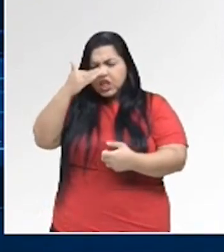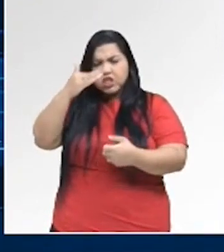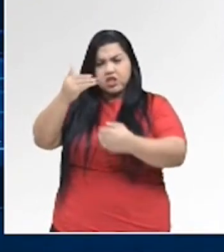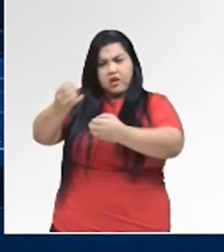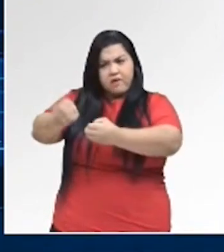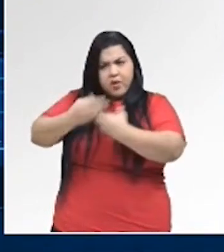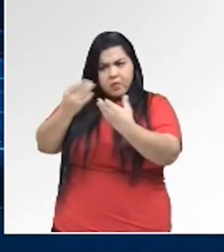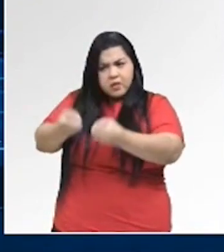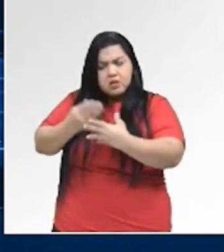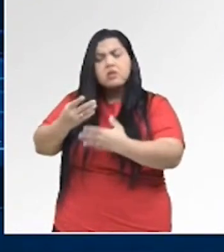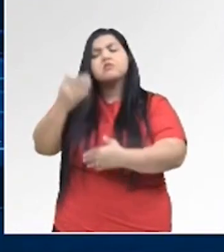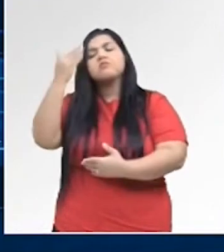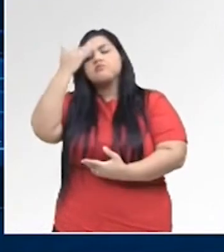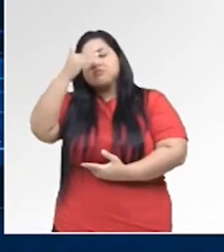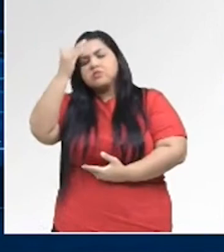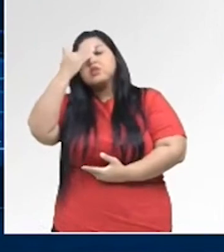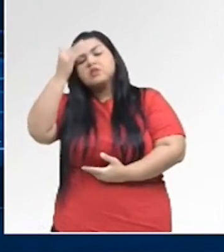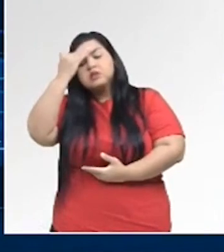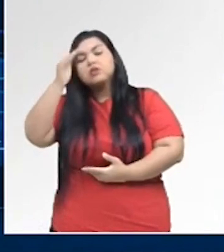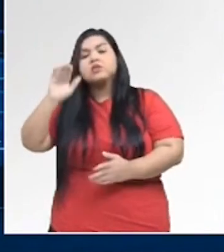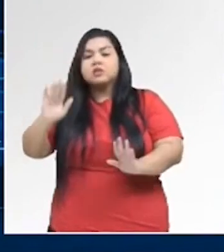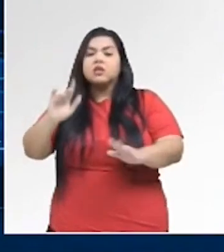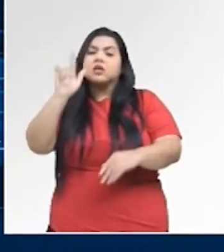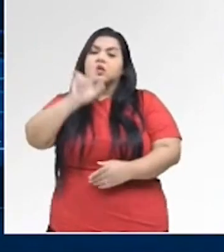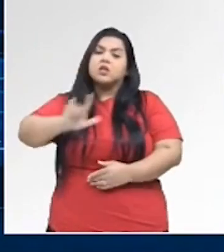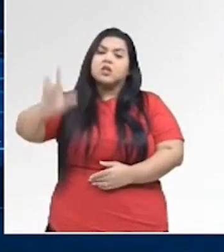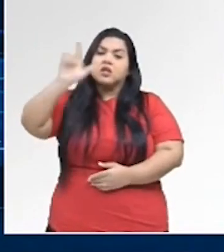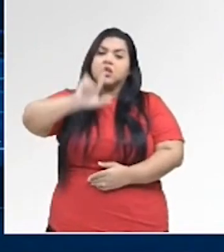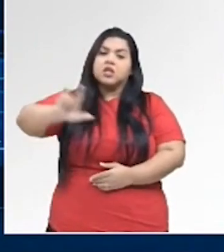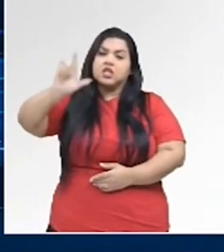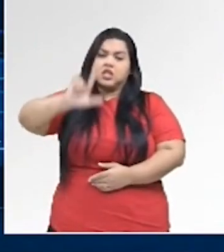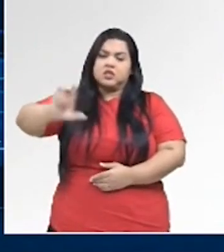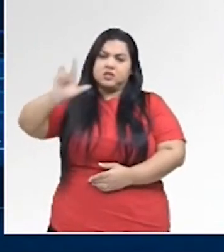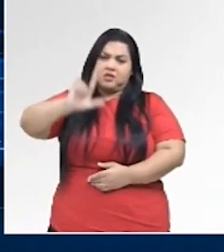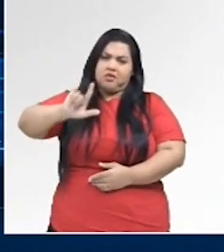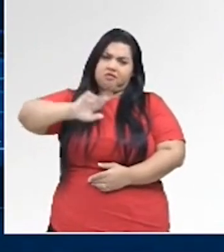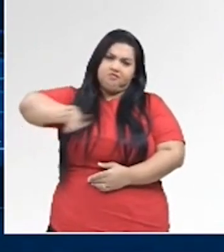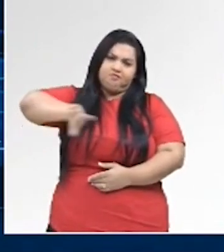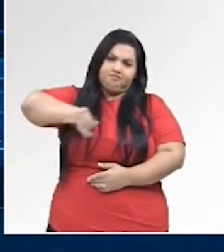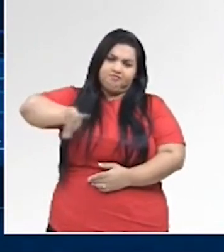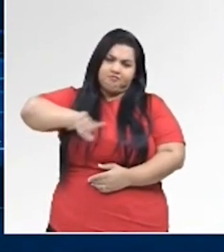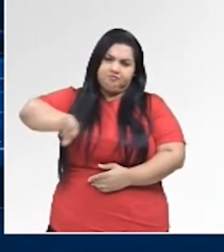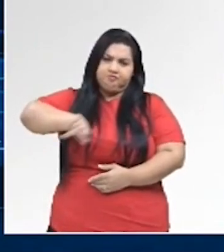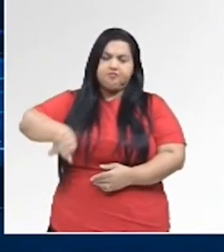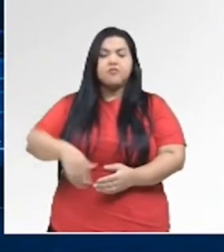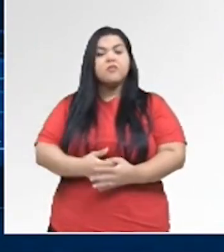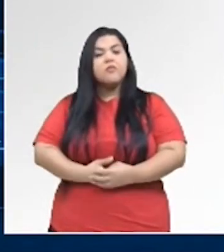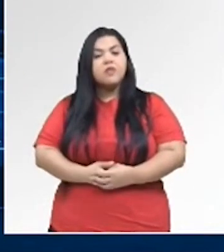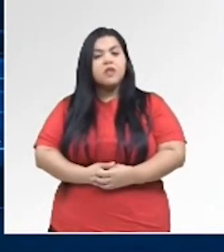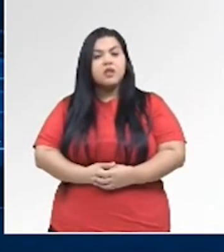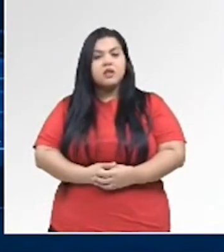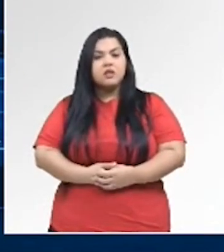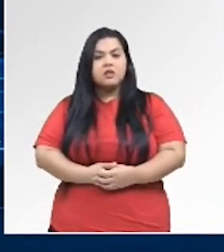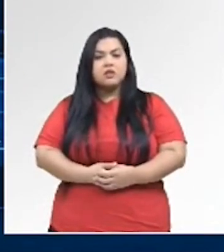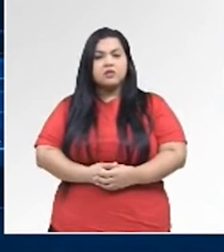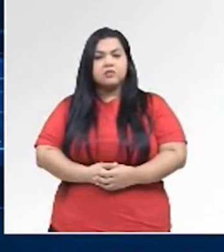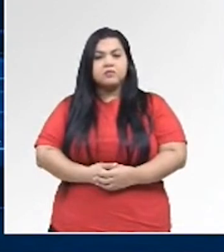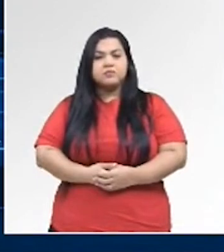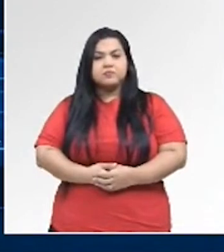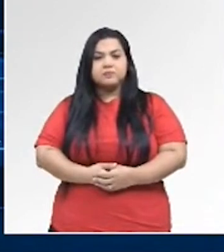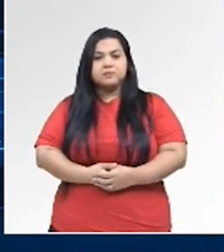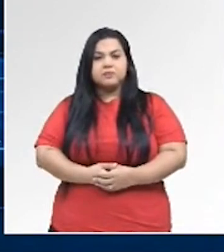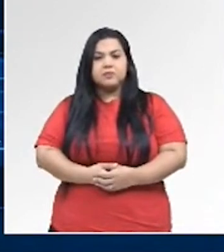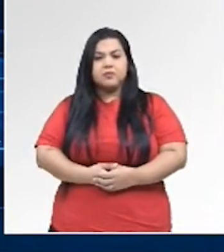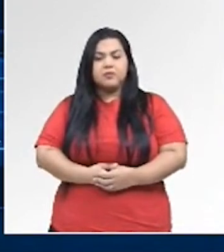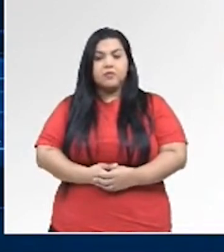Você compreende, né? Então, a linguagem aí é o quê? Não literária. Nós temos aqui